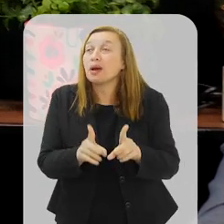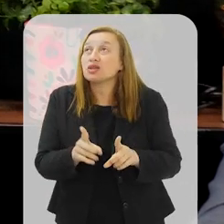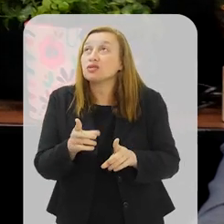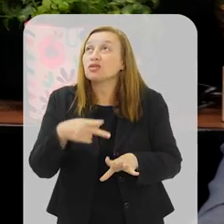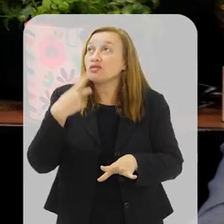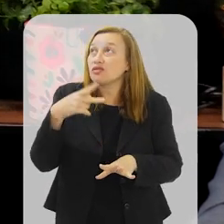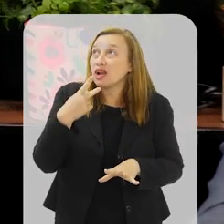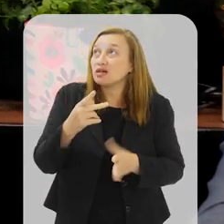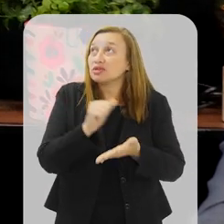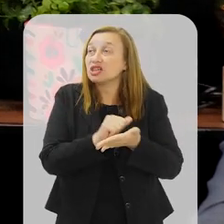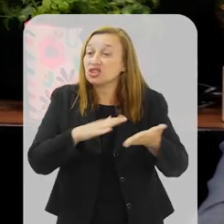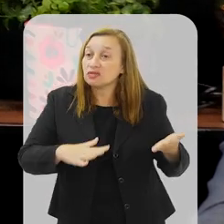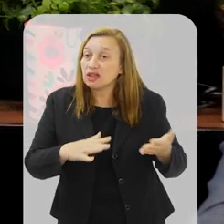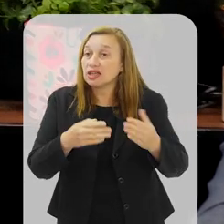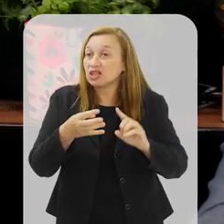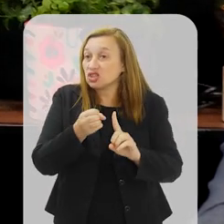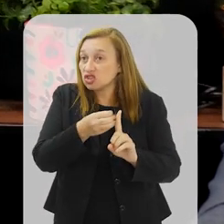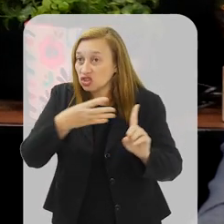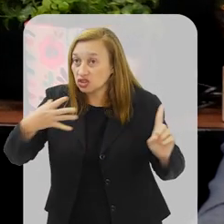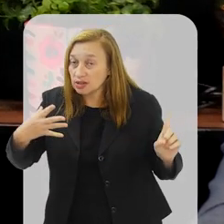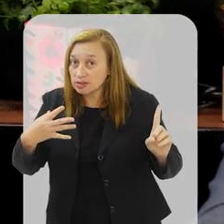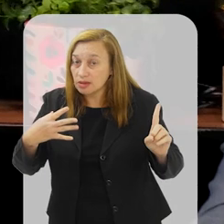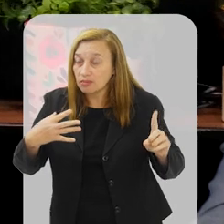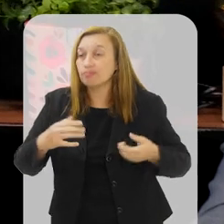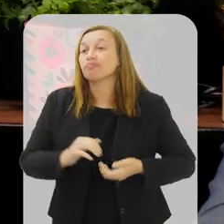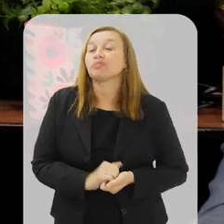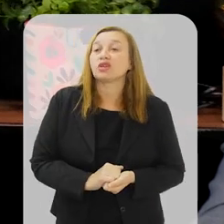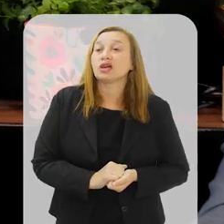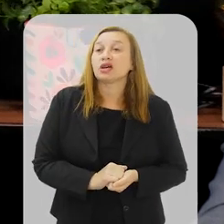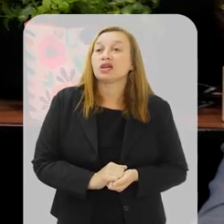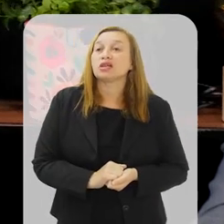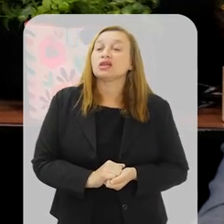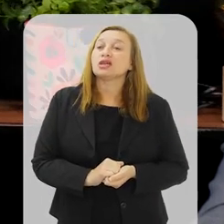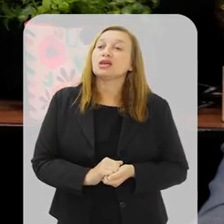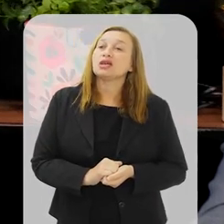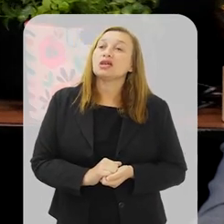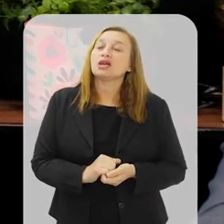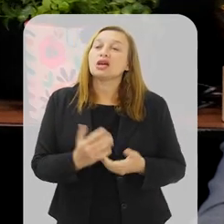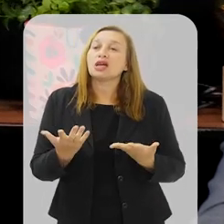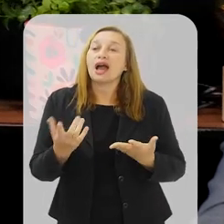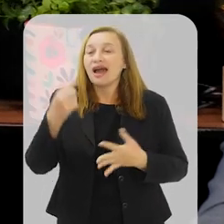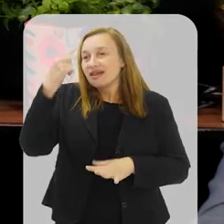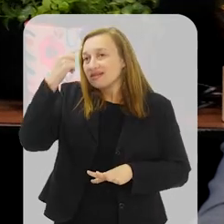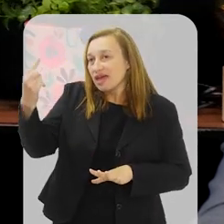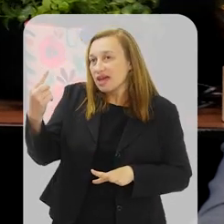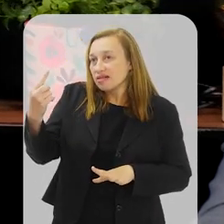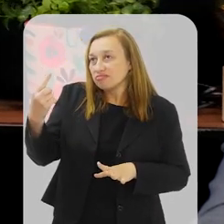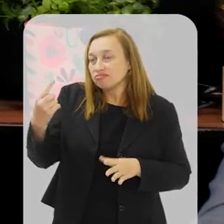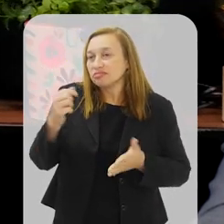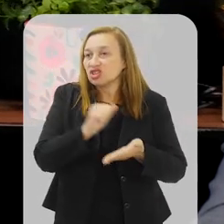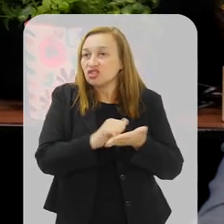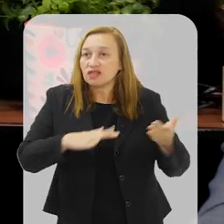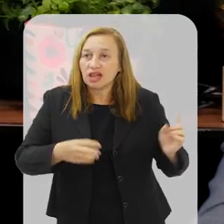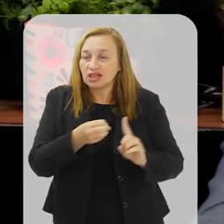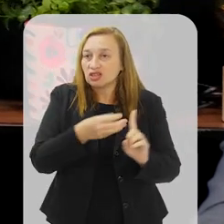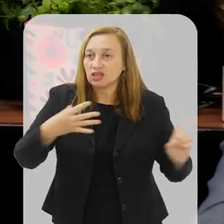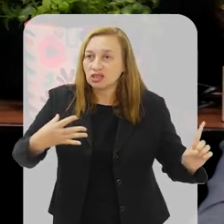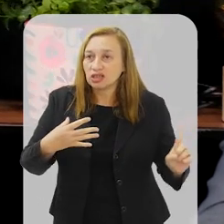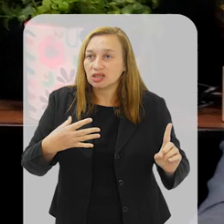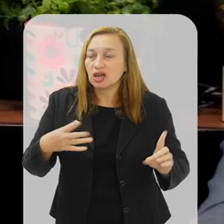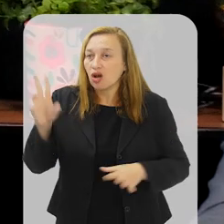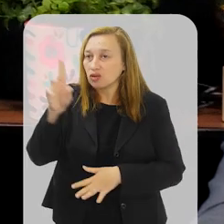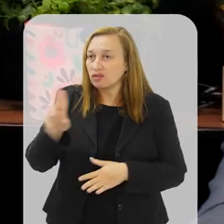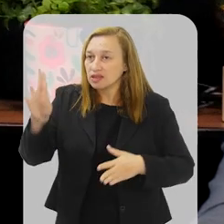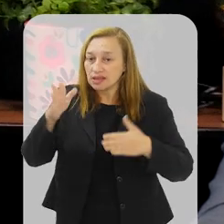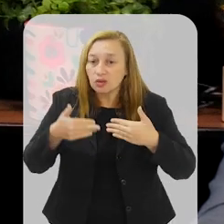ensino mais do que nós chamamos atividades de extensão em linhas muitos Gerais a ideia de atividade de extensão